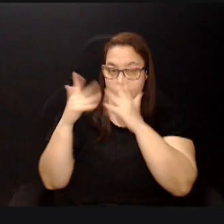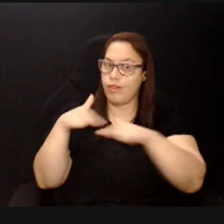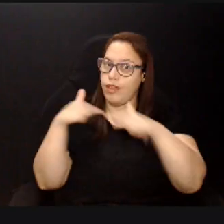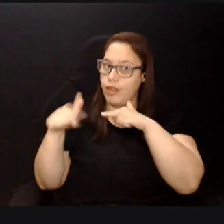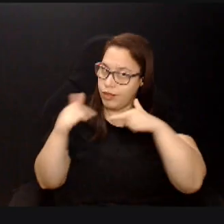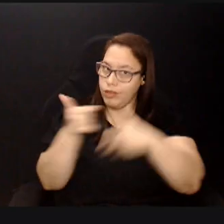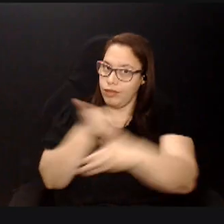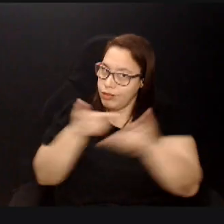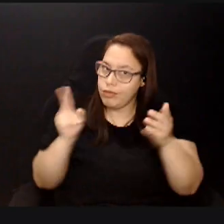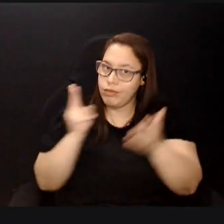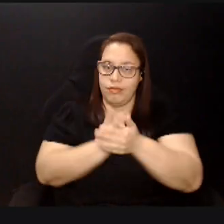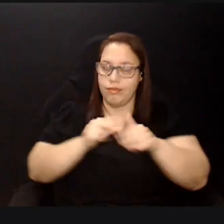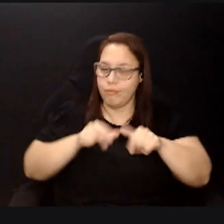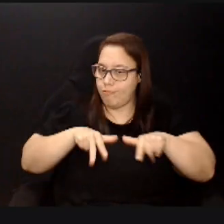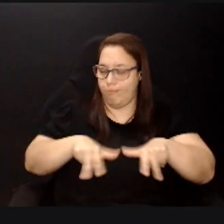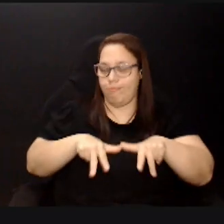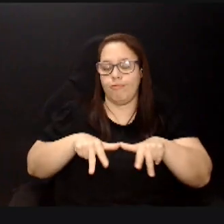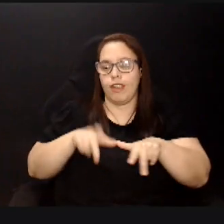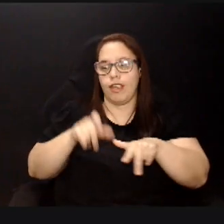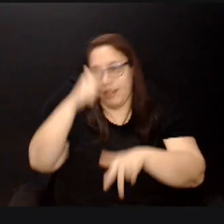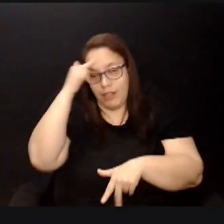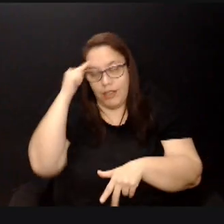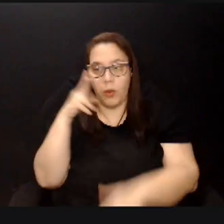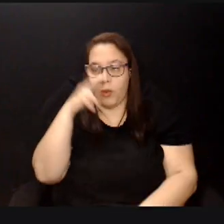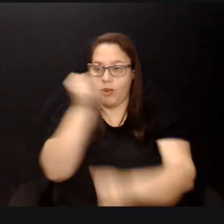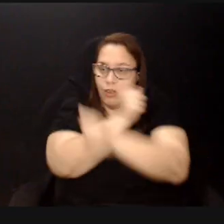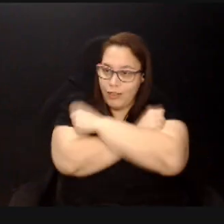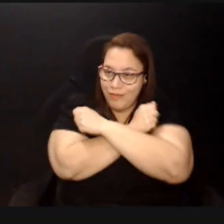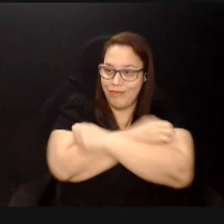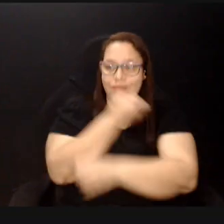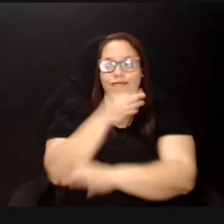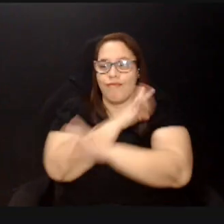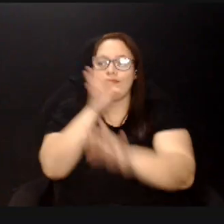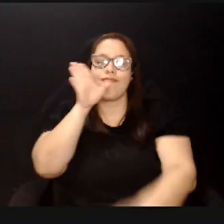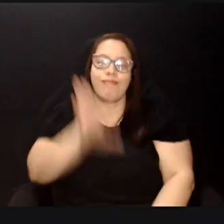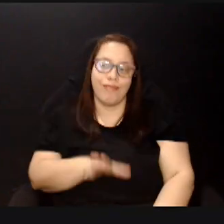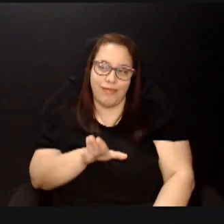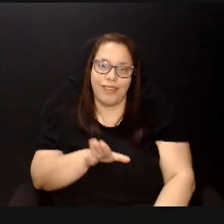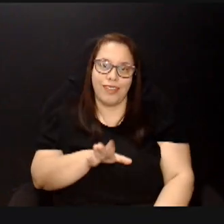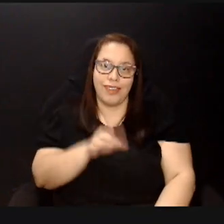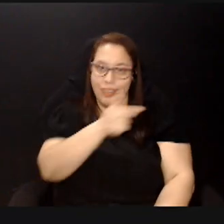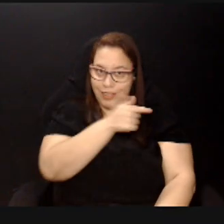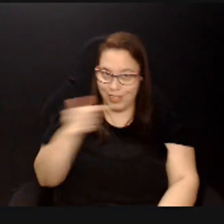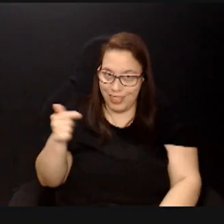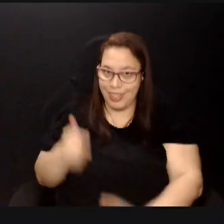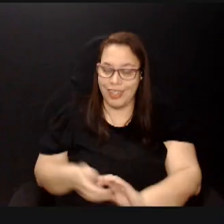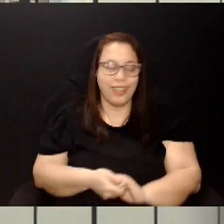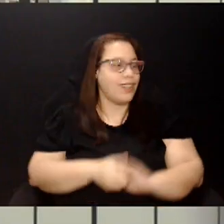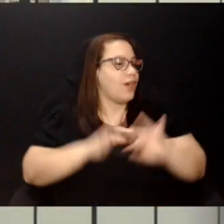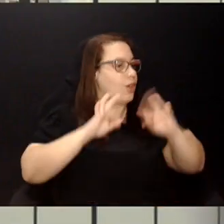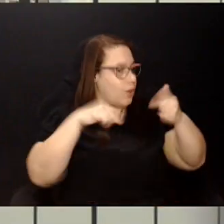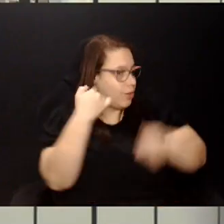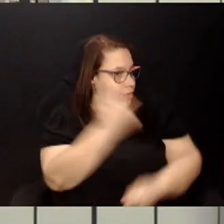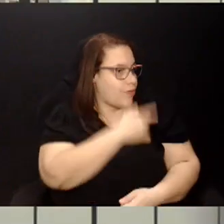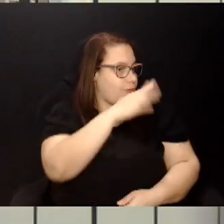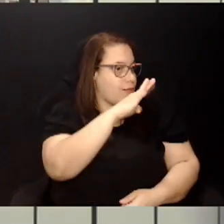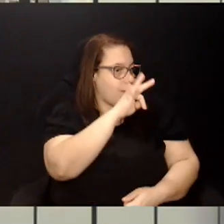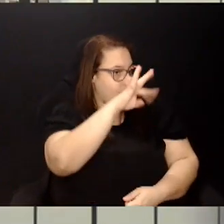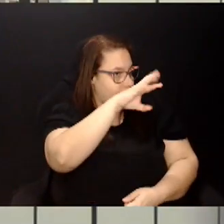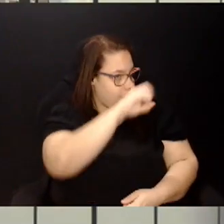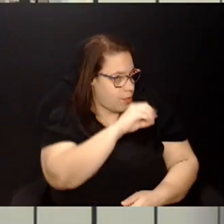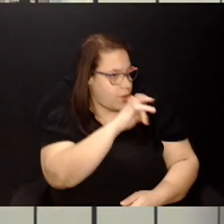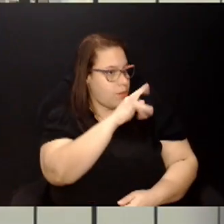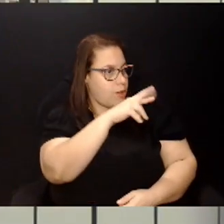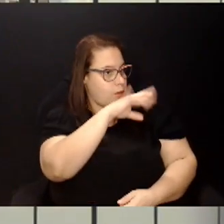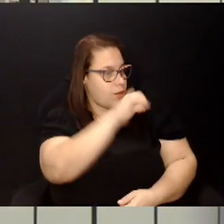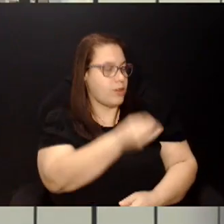sempre à disposição, Gabriel. Forte abraço, uma ótima tarde, ótima semana. Para todos nós, Beto Pereira participando ao vivo